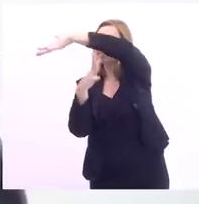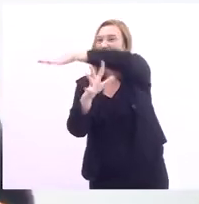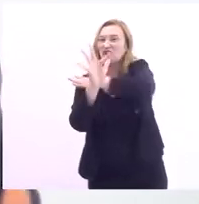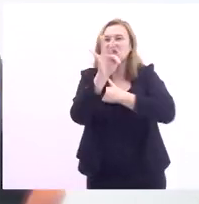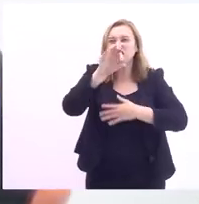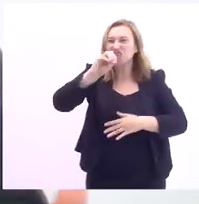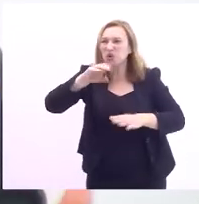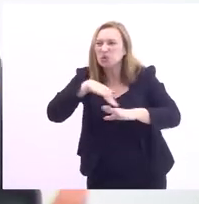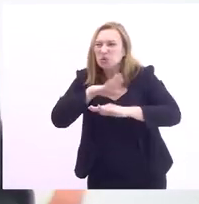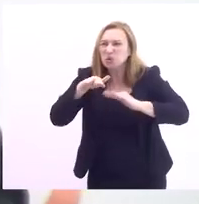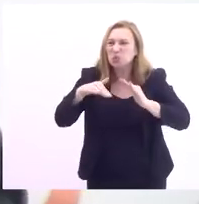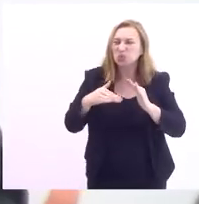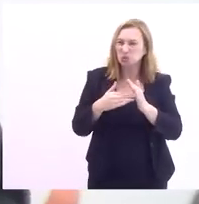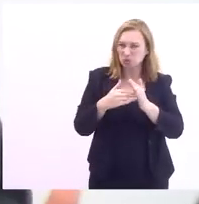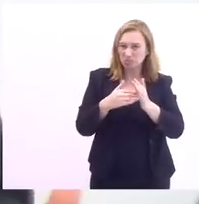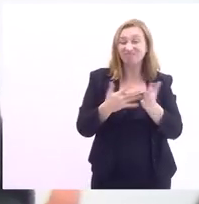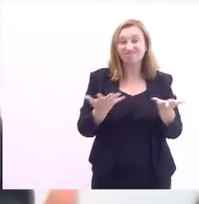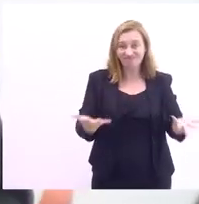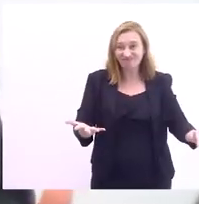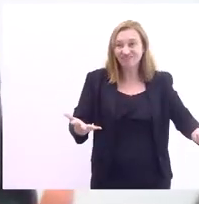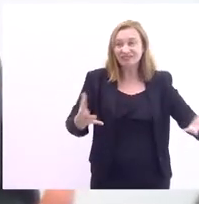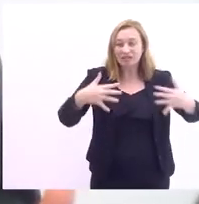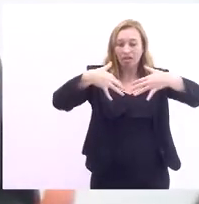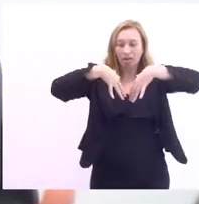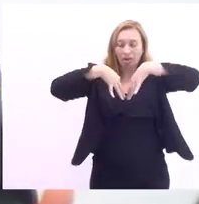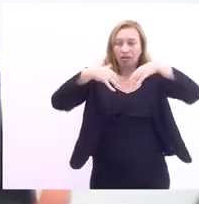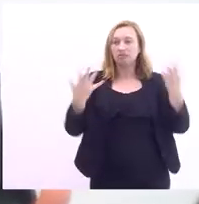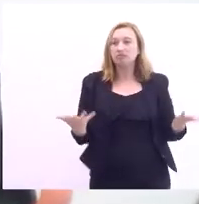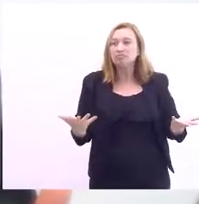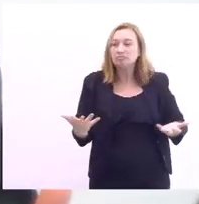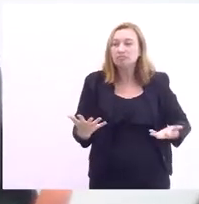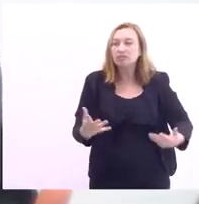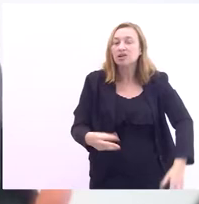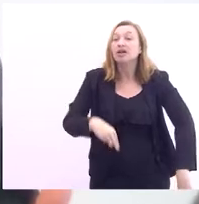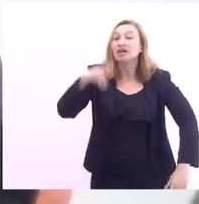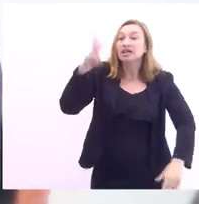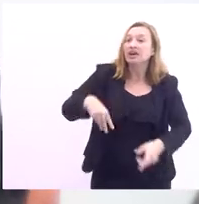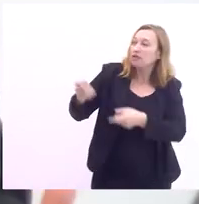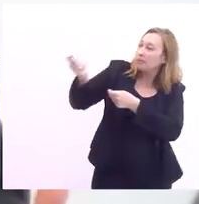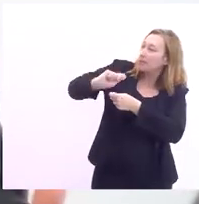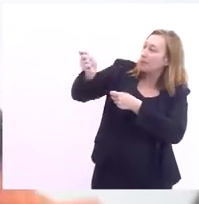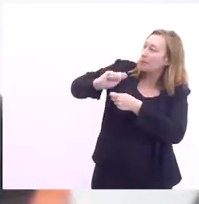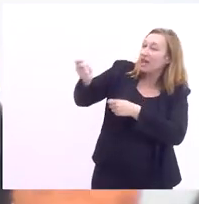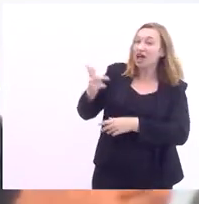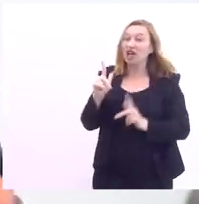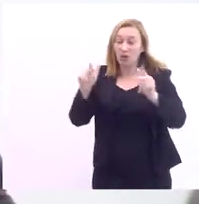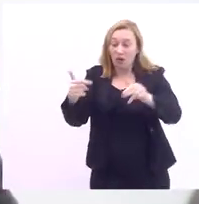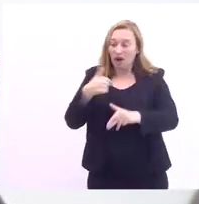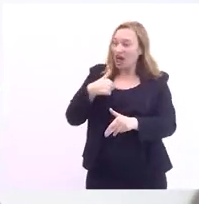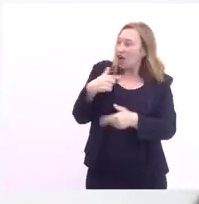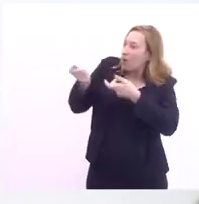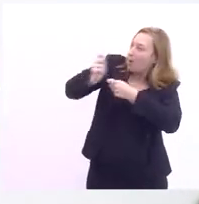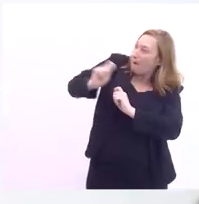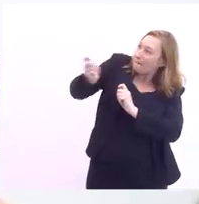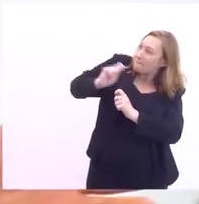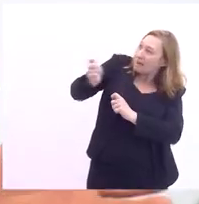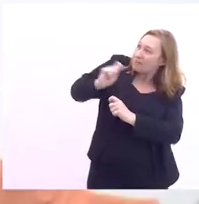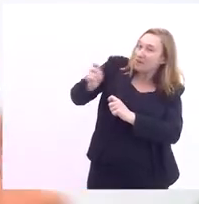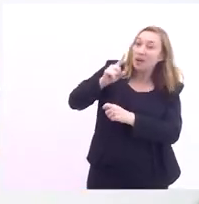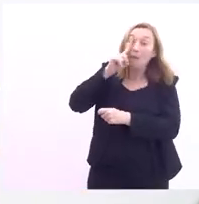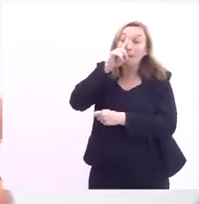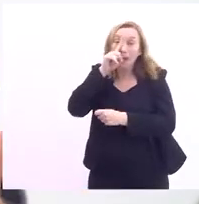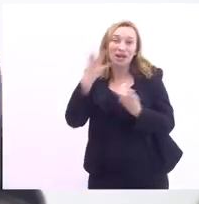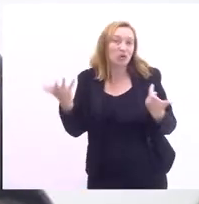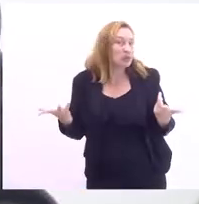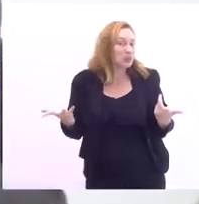que alcança a rede elétrica. Até, para quem foi pipeiro como eu, até soltar a pipa passa a ser um risco.